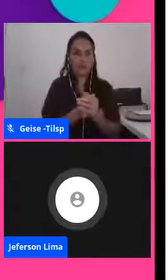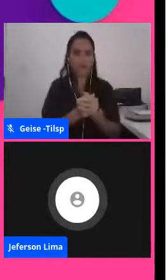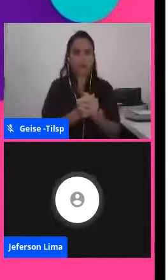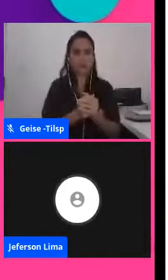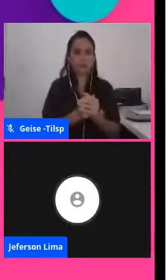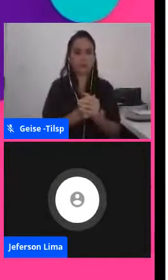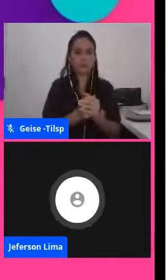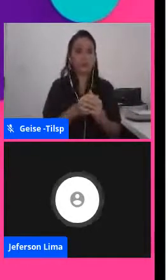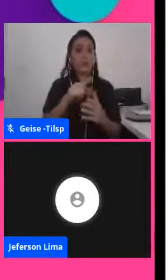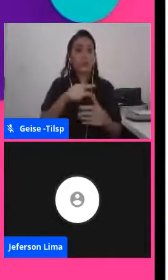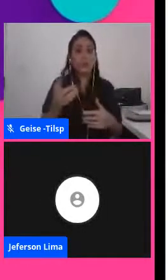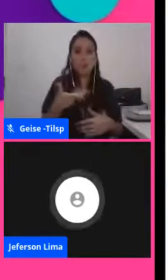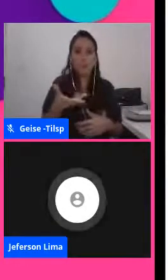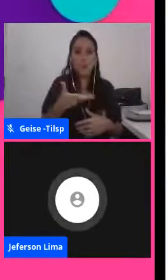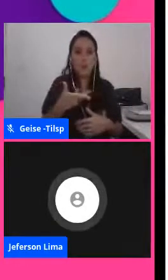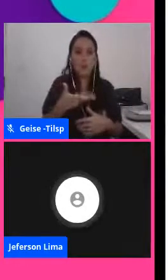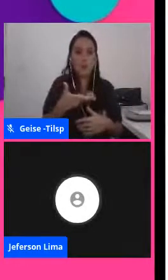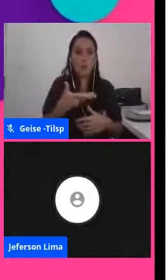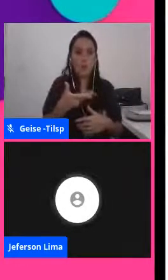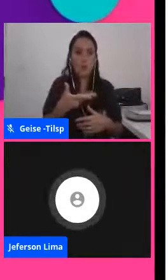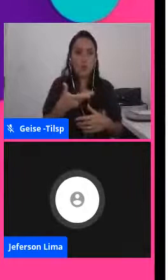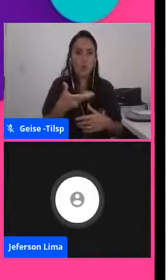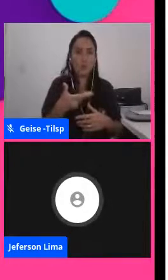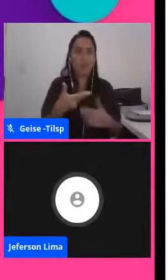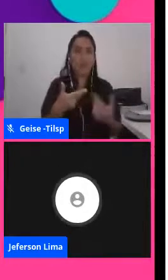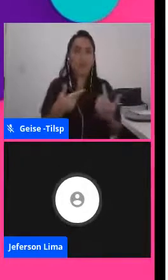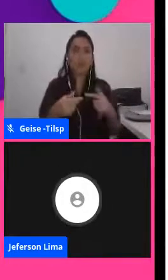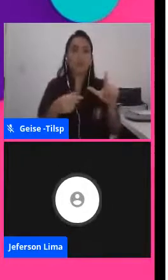muito mais rápido do que o Arduino Uno, né? O